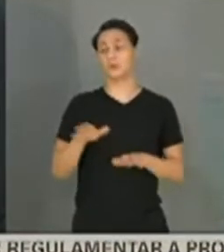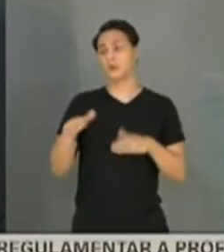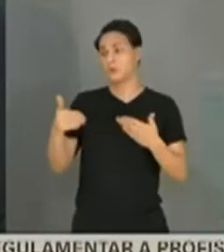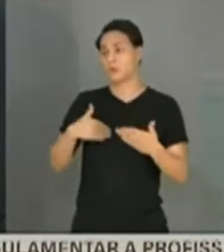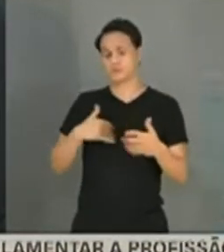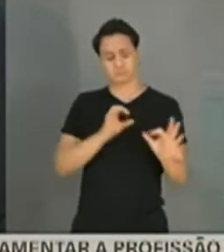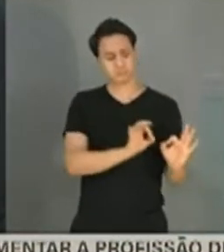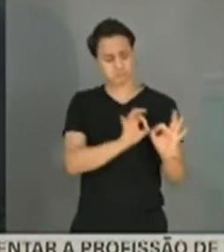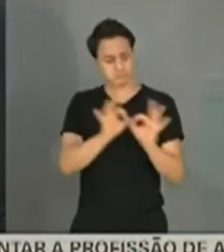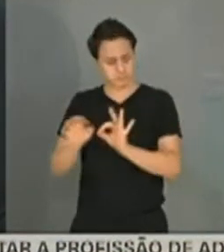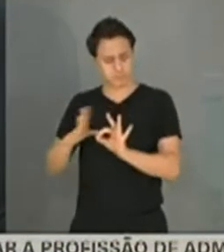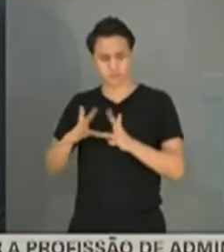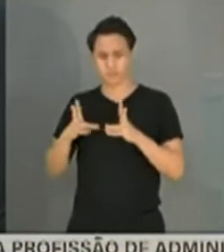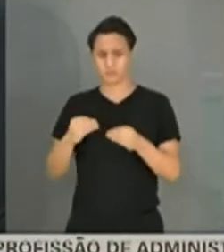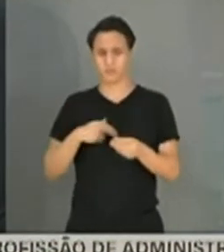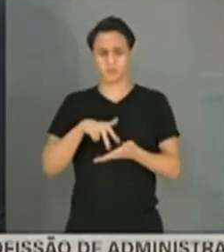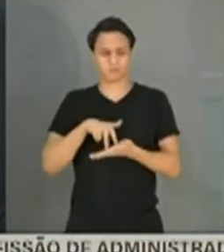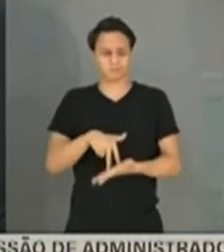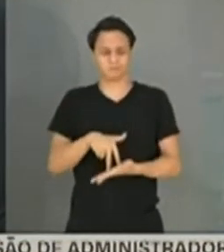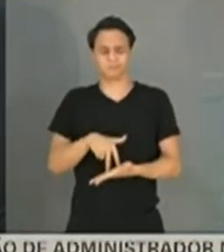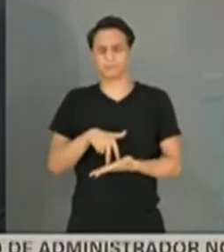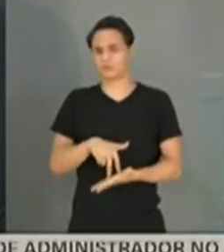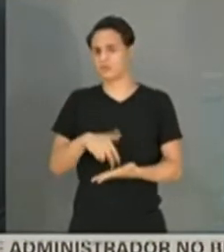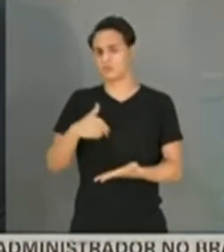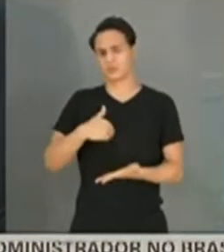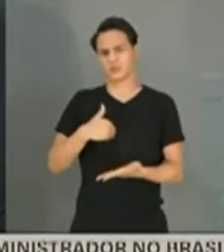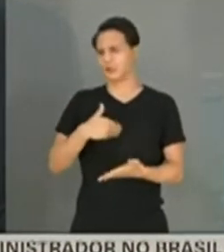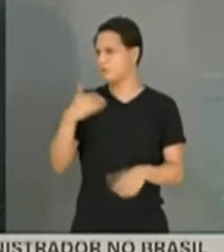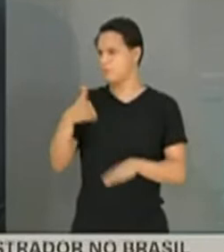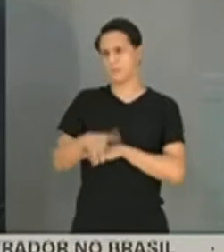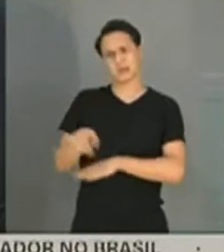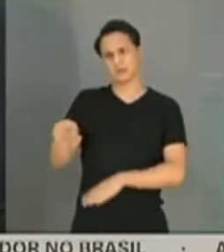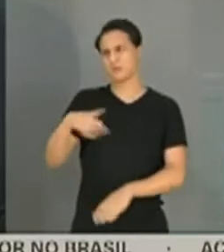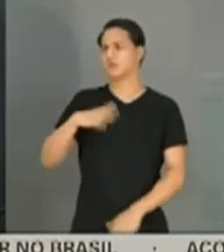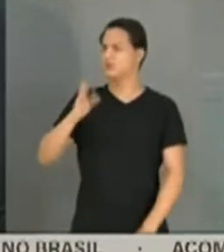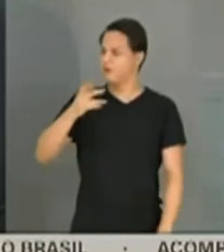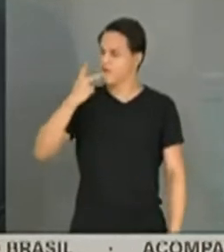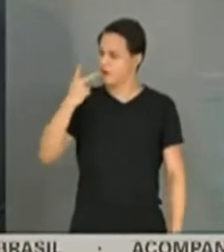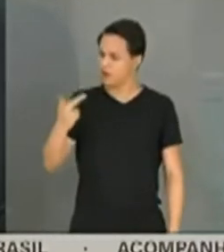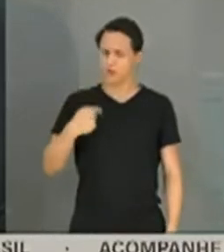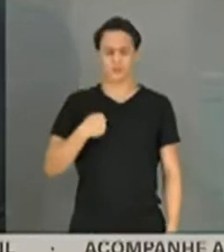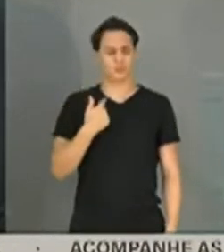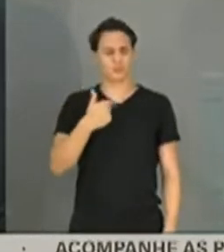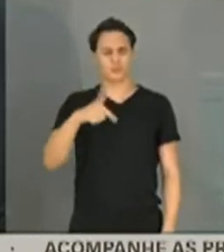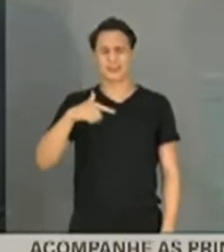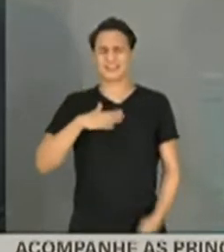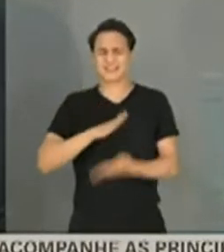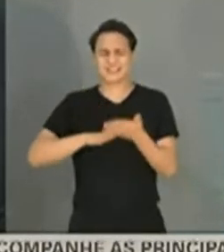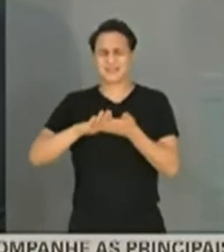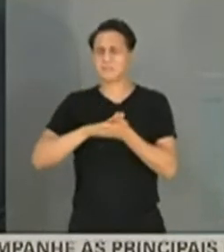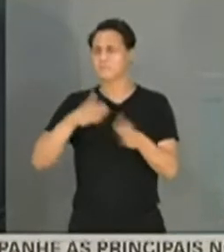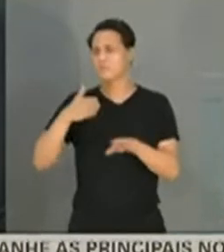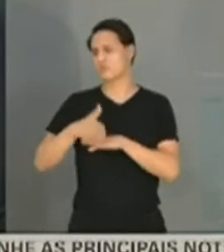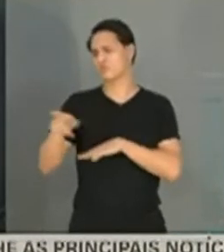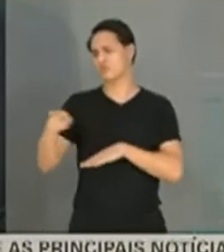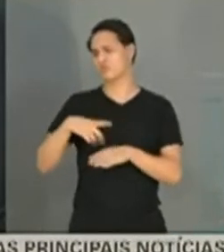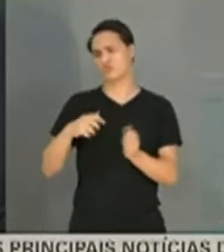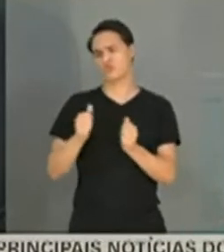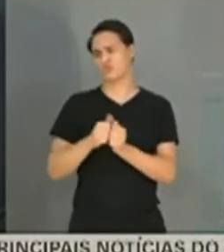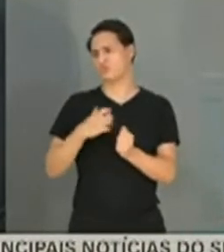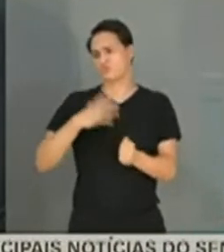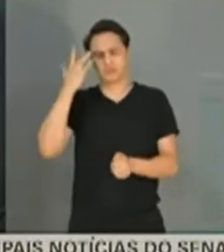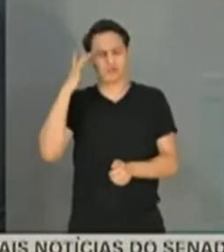que eu estou aqui segurando minhas energias, não participei, não tenho nenhuma participação sobre isso, nem